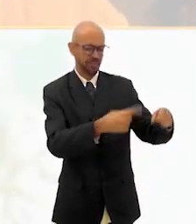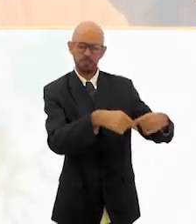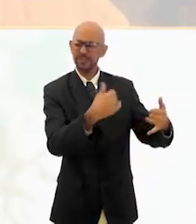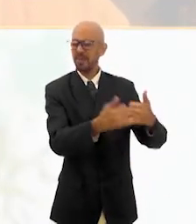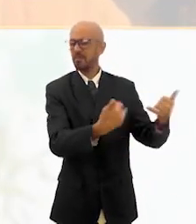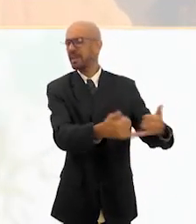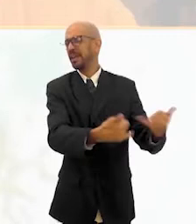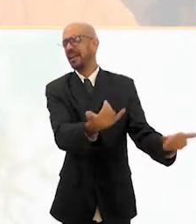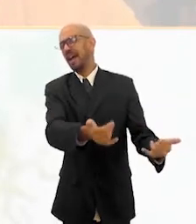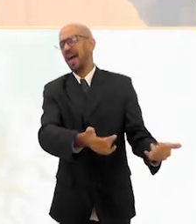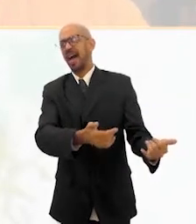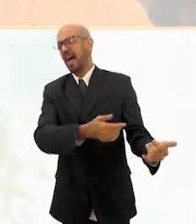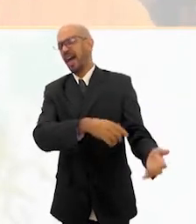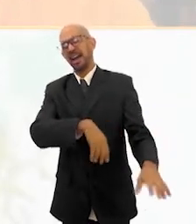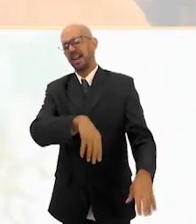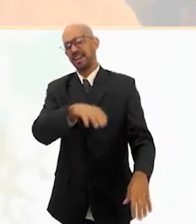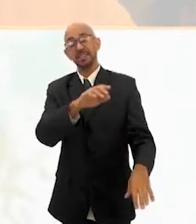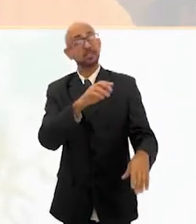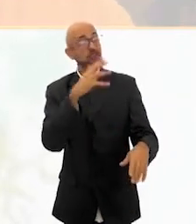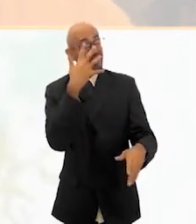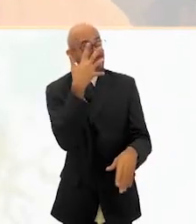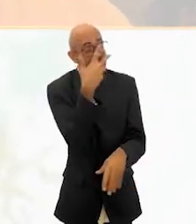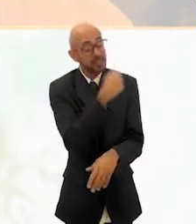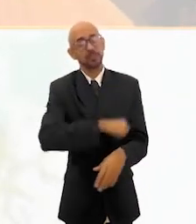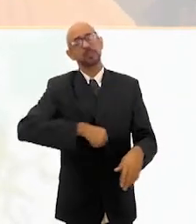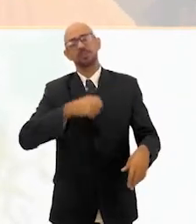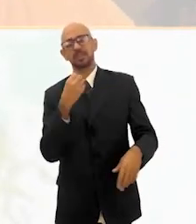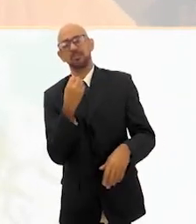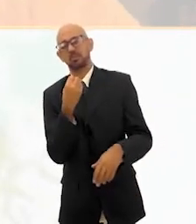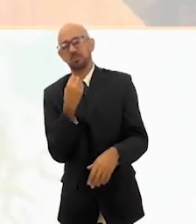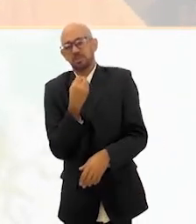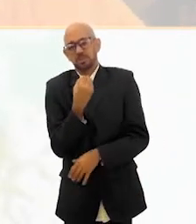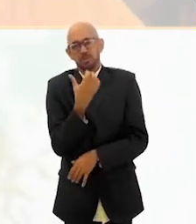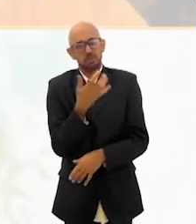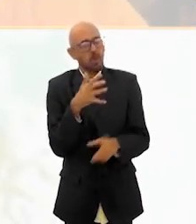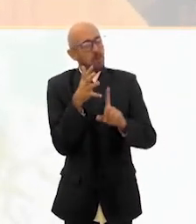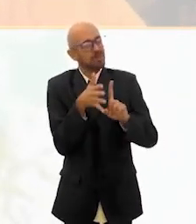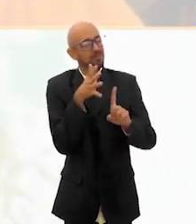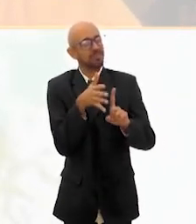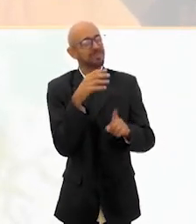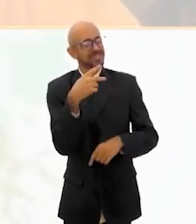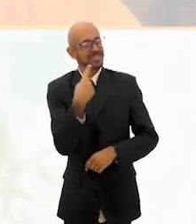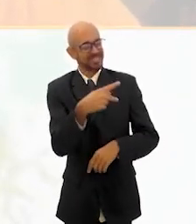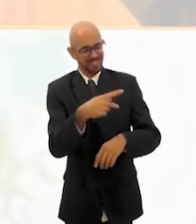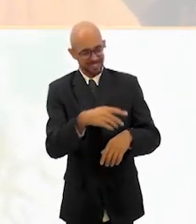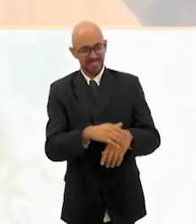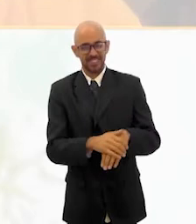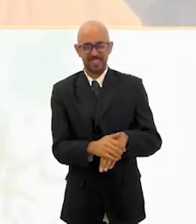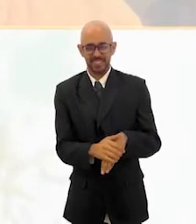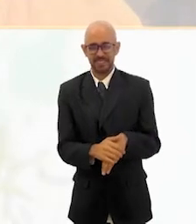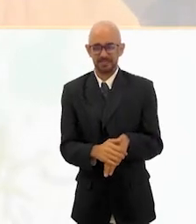mundo brincando. Então, muito lindo, muito lindo, muito lindo esse depoimento que você está dando pra